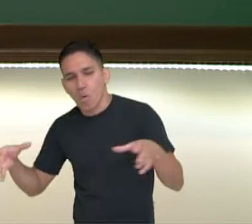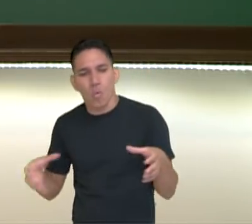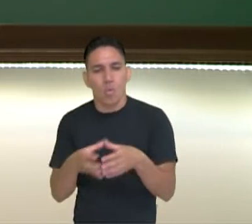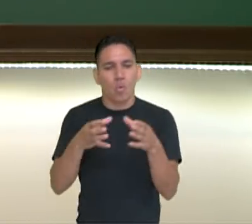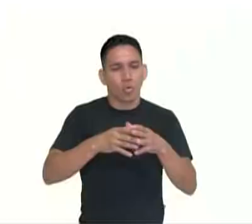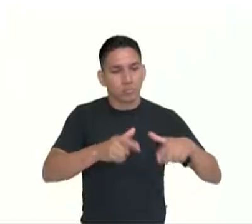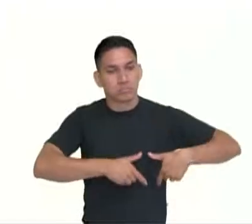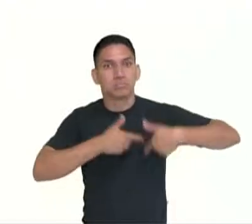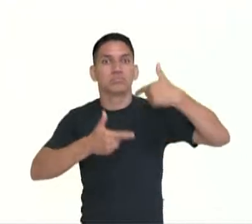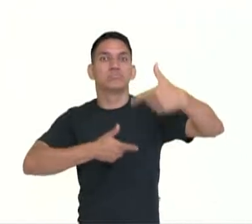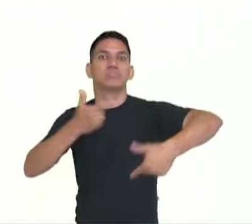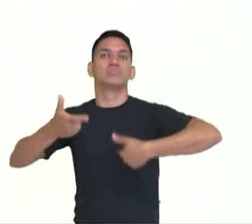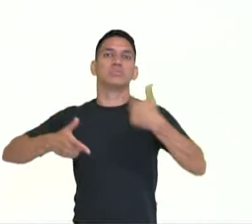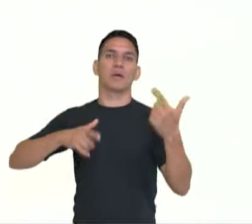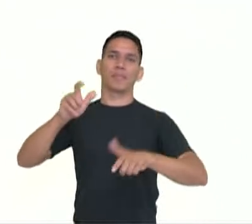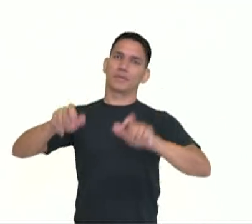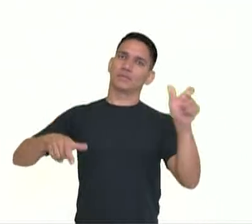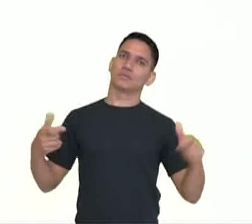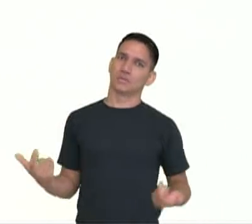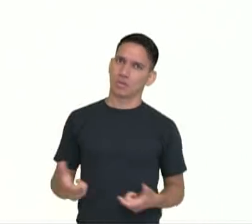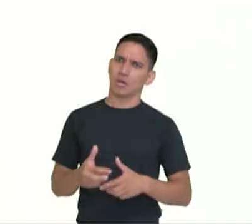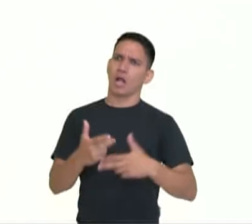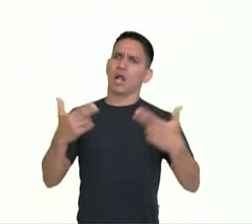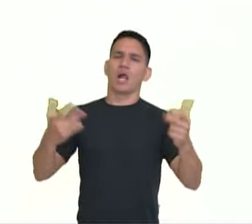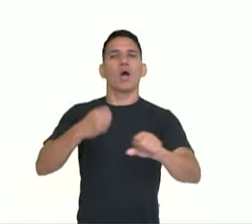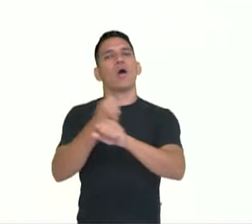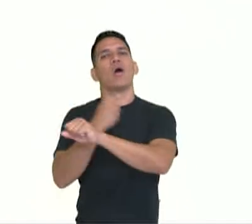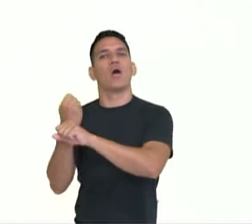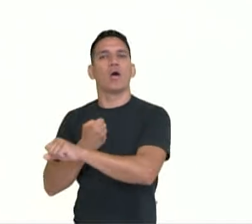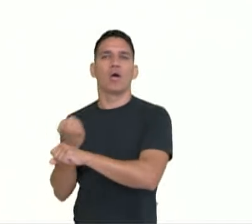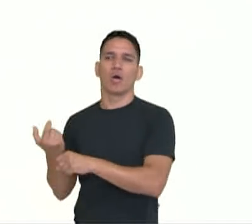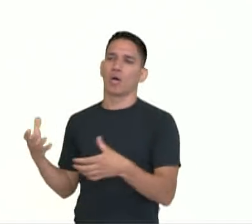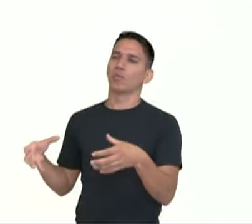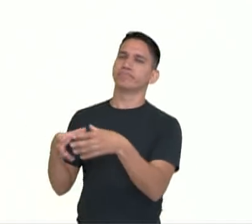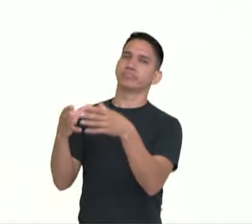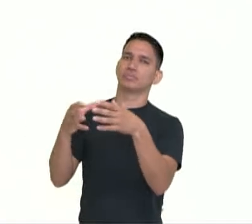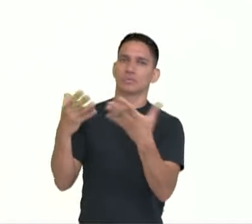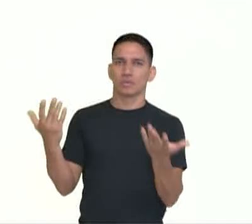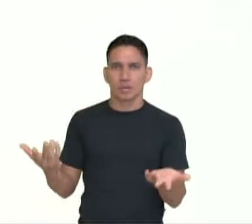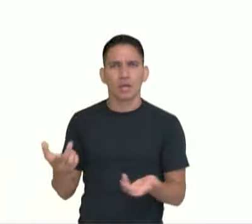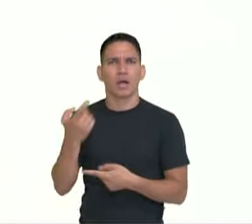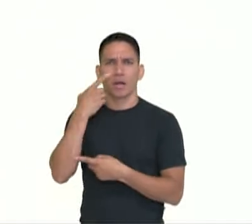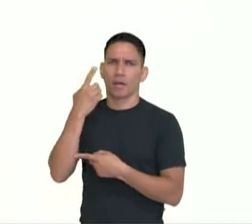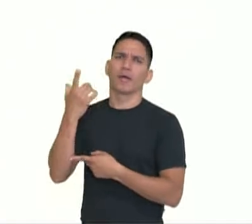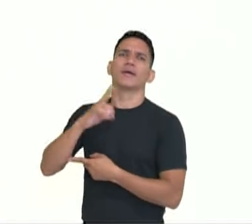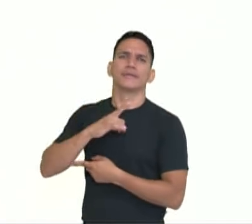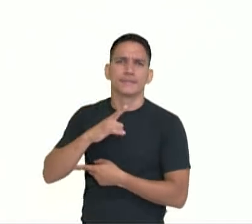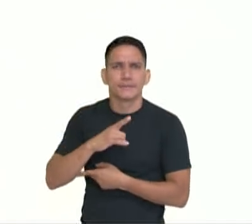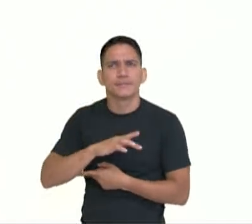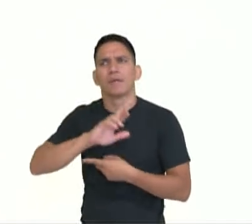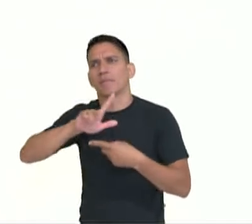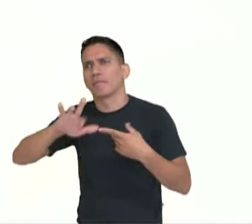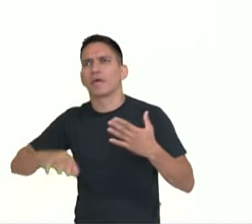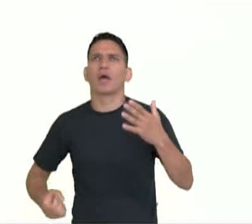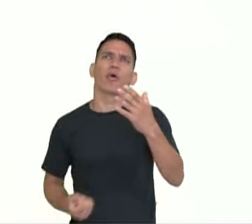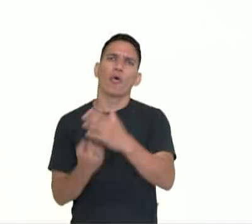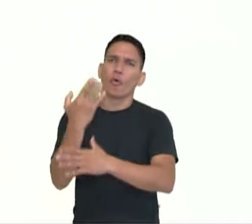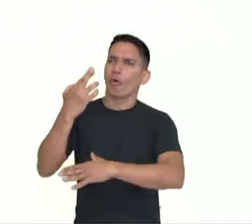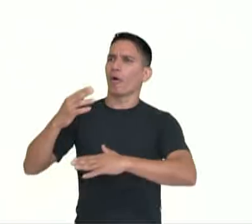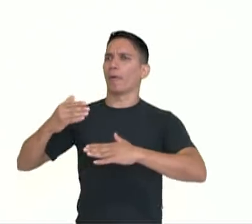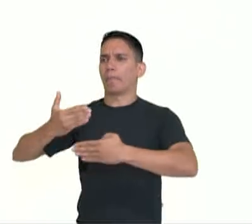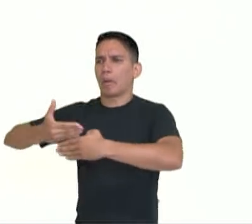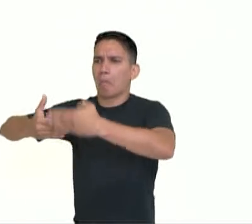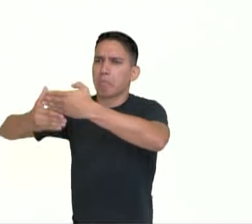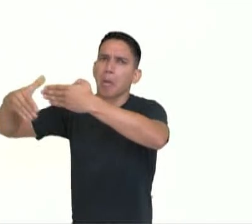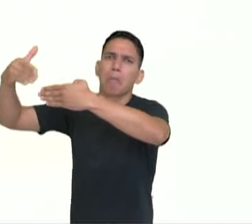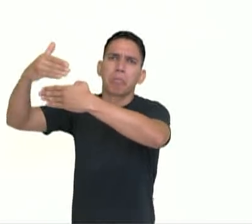grandes contingentes humanos. Você fazer grandes obras coletivas, como os zigurates, ou até obras mais simples, como uma ponte, uma muralha, para